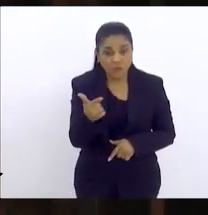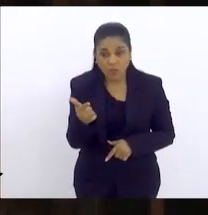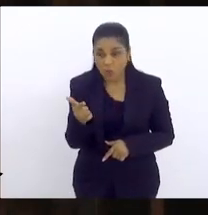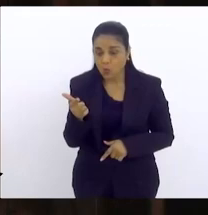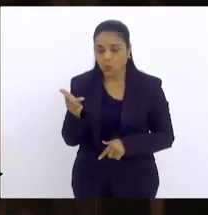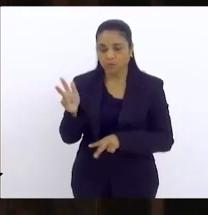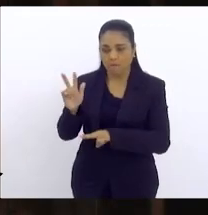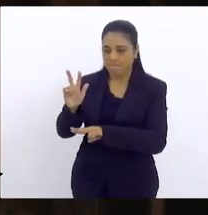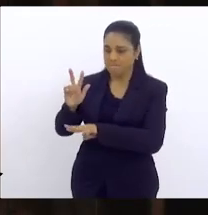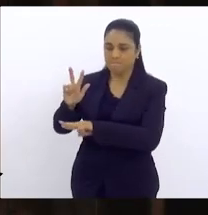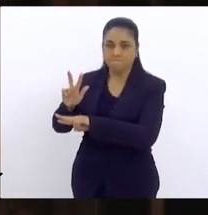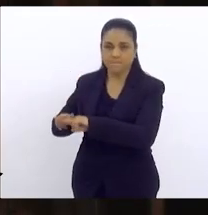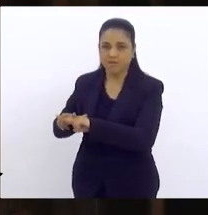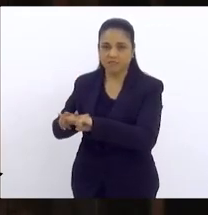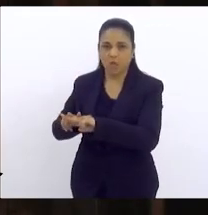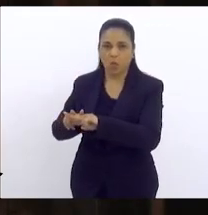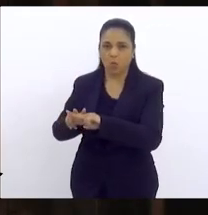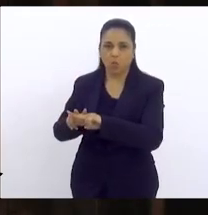relaxado